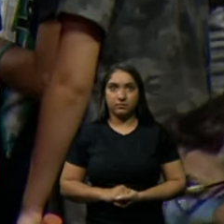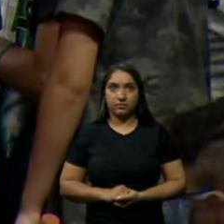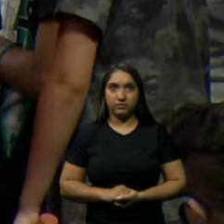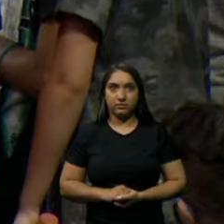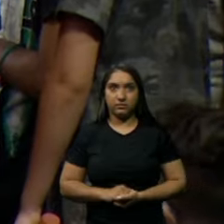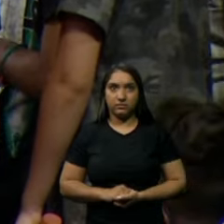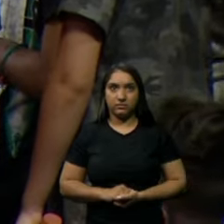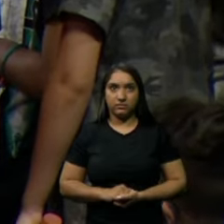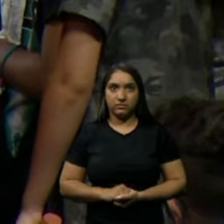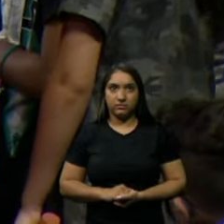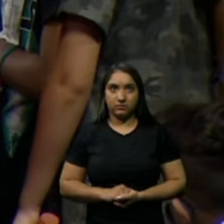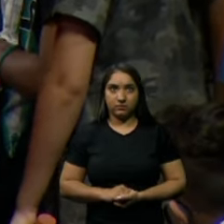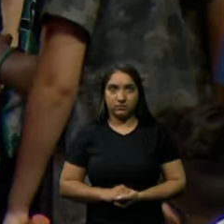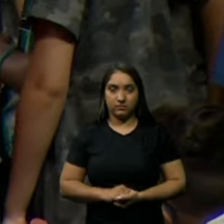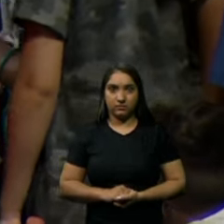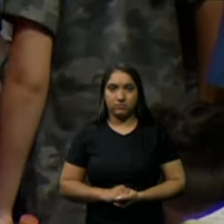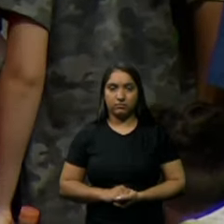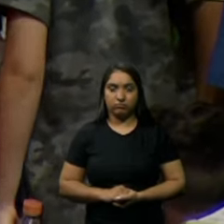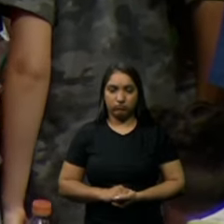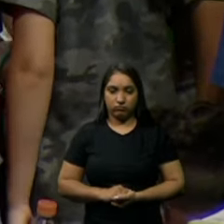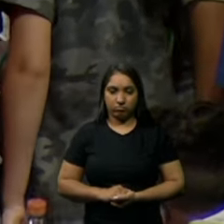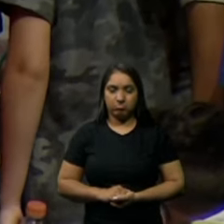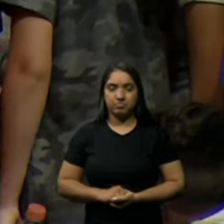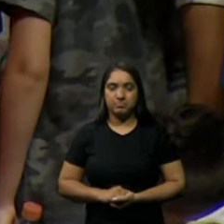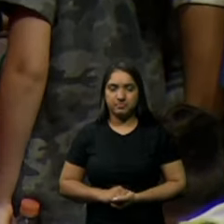ar e o